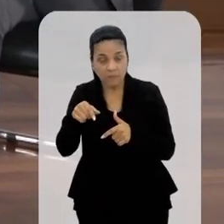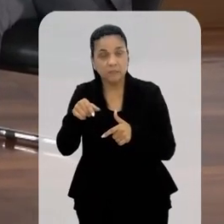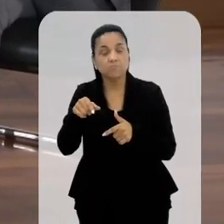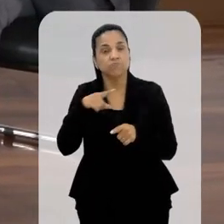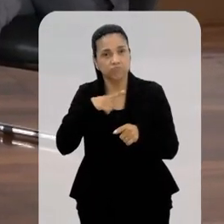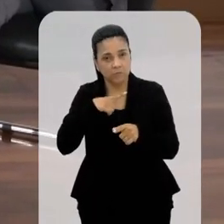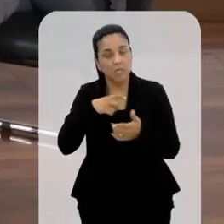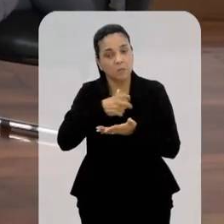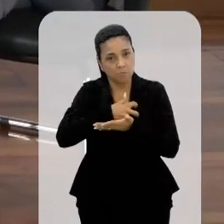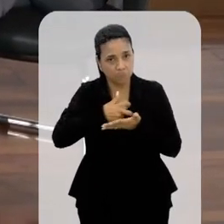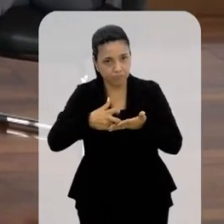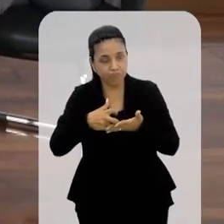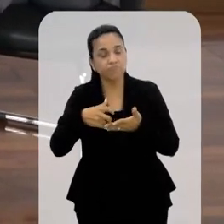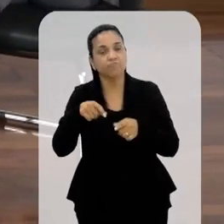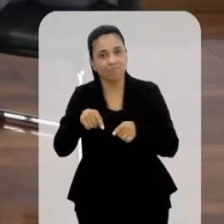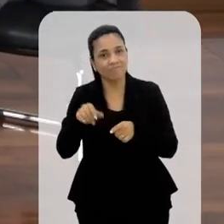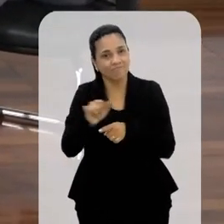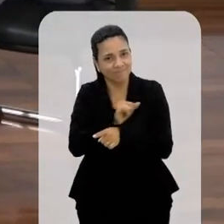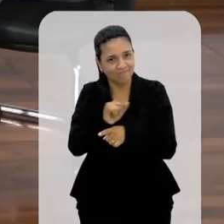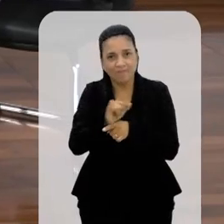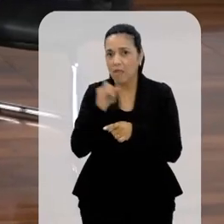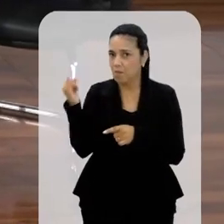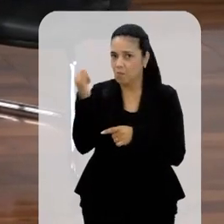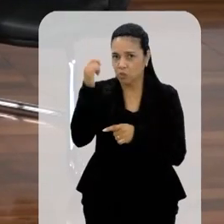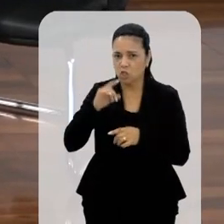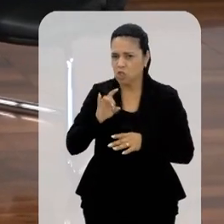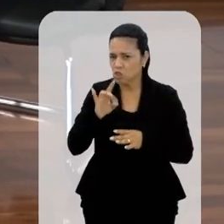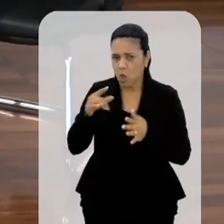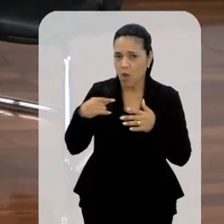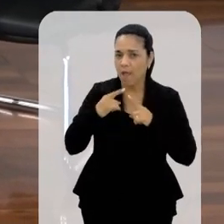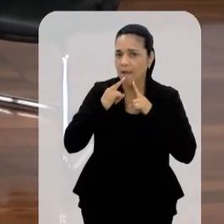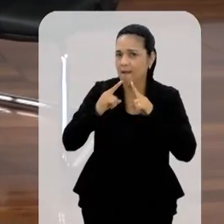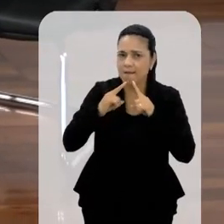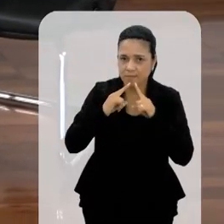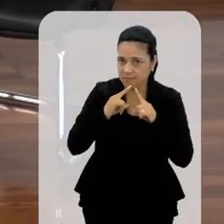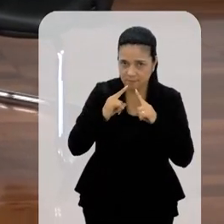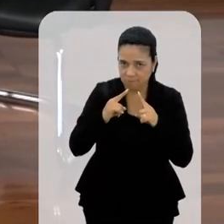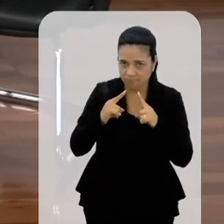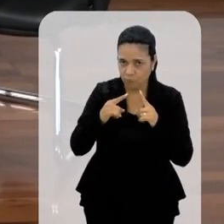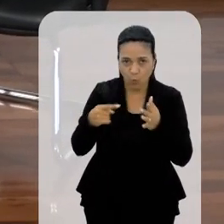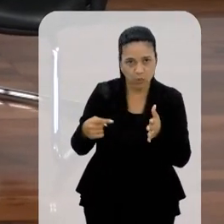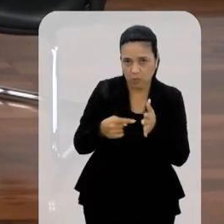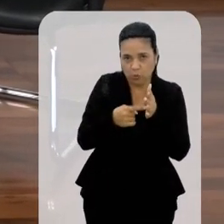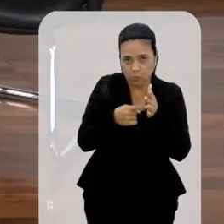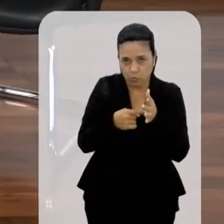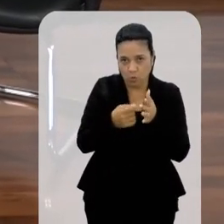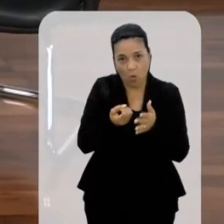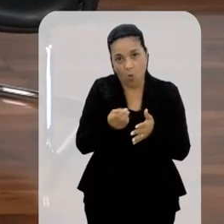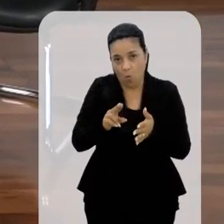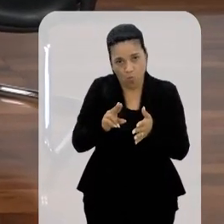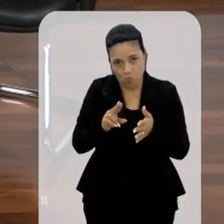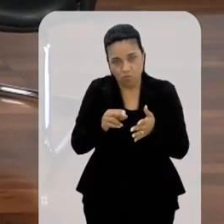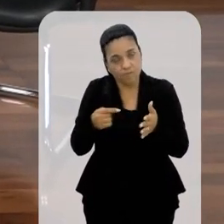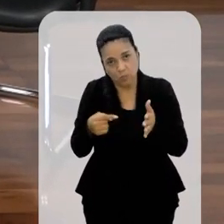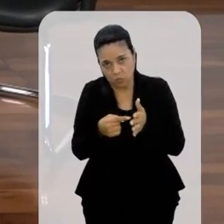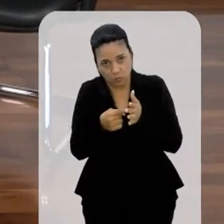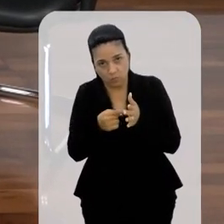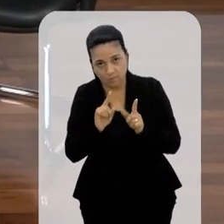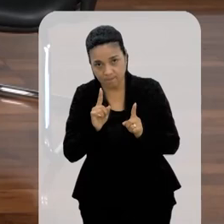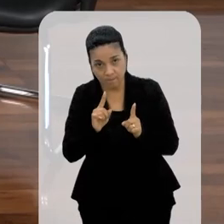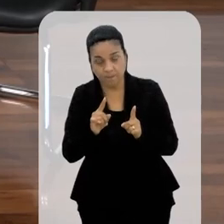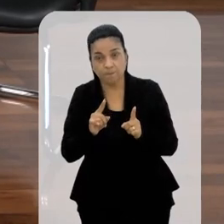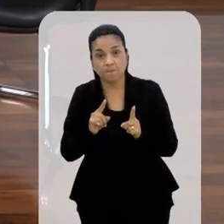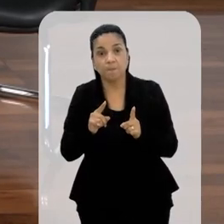seus mecanismos de sanção, que é muito importante, porque não é uma reclamação por uma reclamação. Agora, tem uma questão que é muito